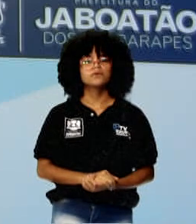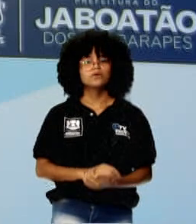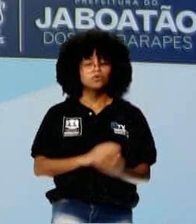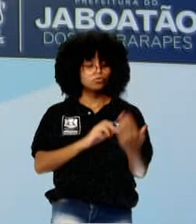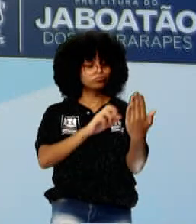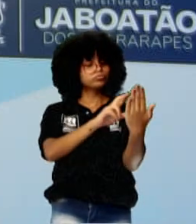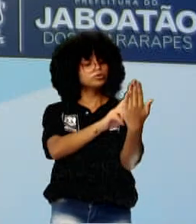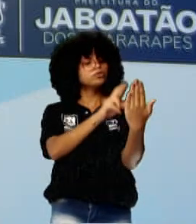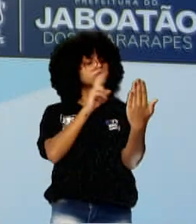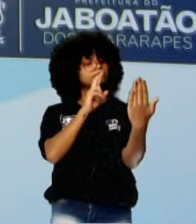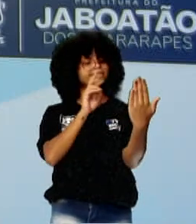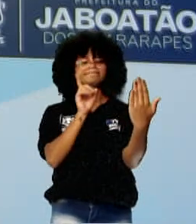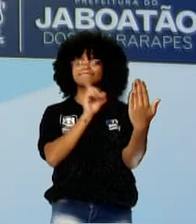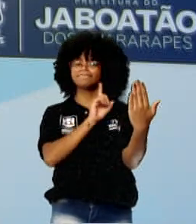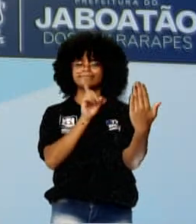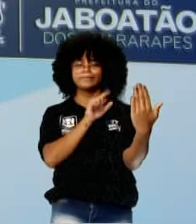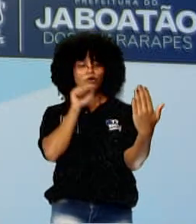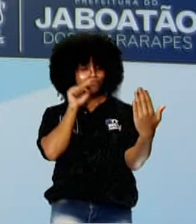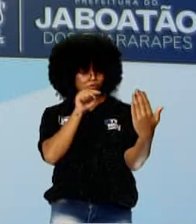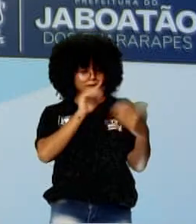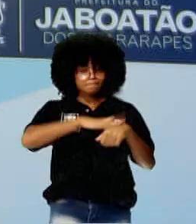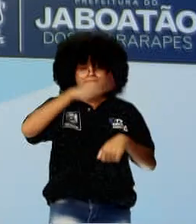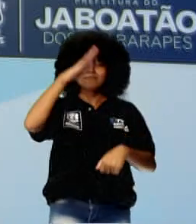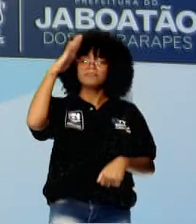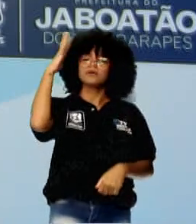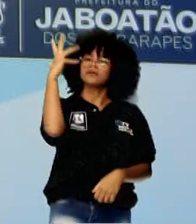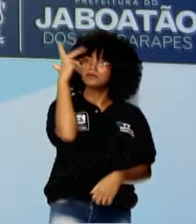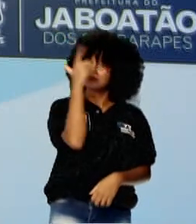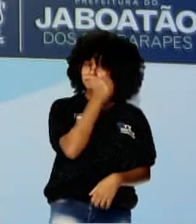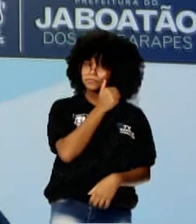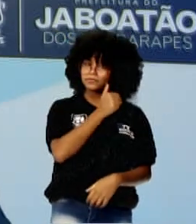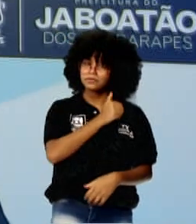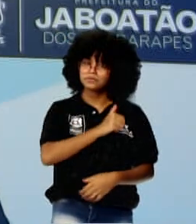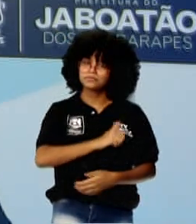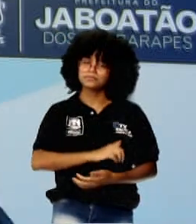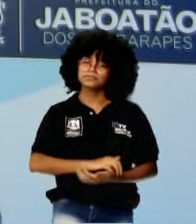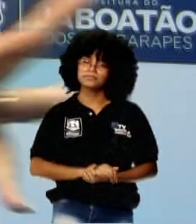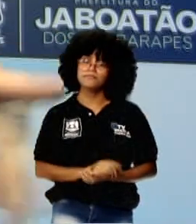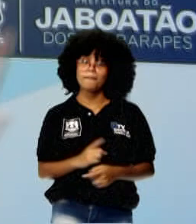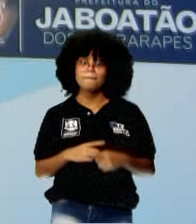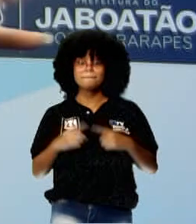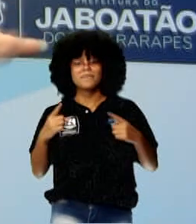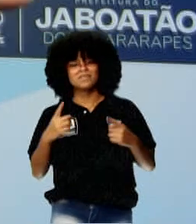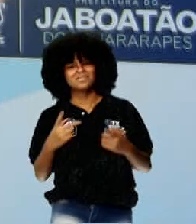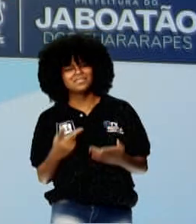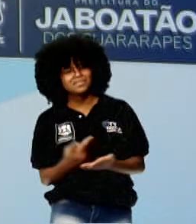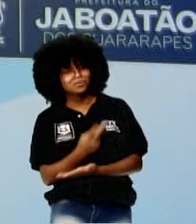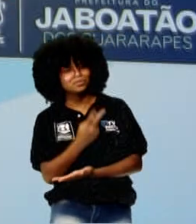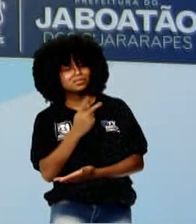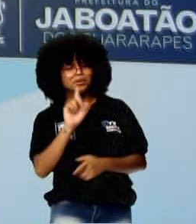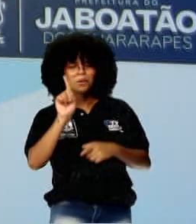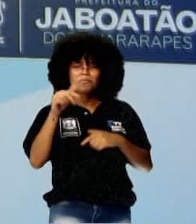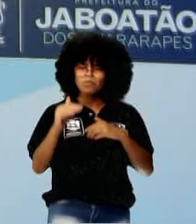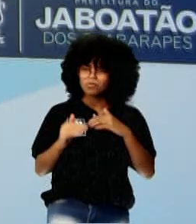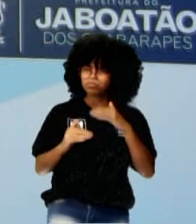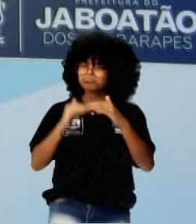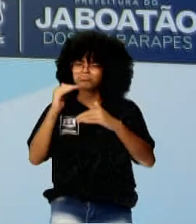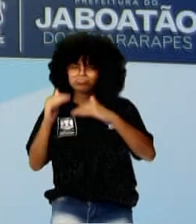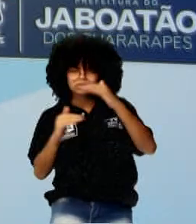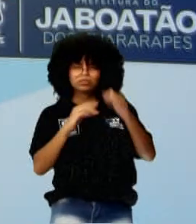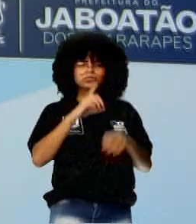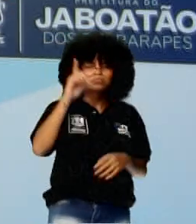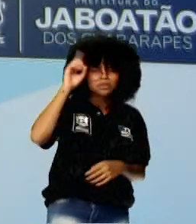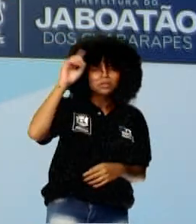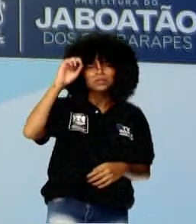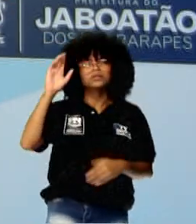Não, minha rainha, tu és a mais bela. Acontece que um tempinho depois, alguns dias ali